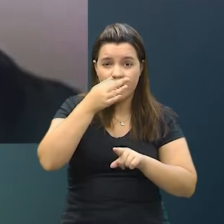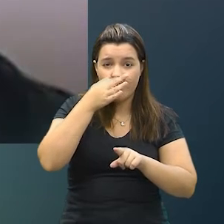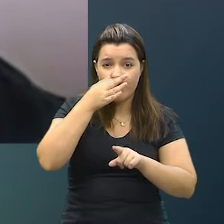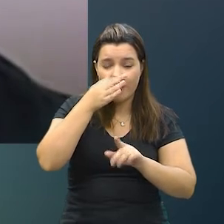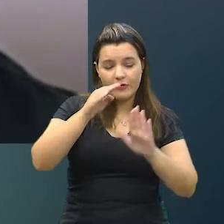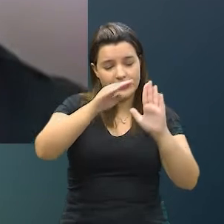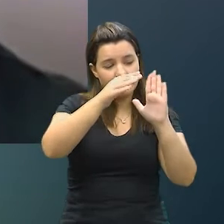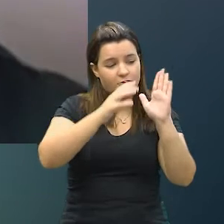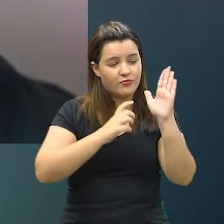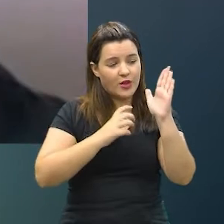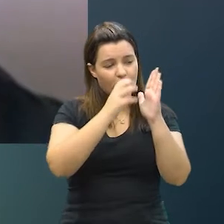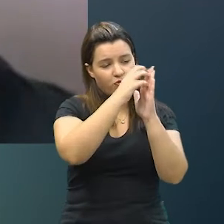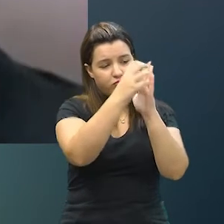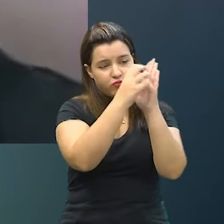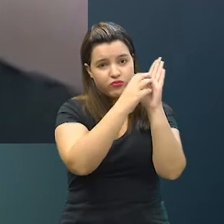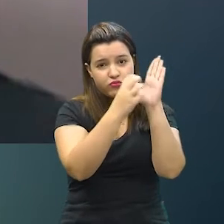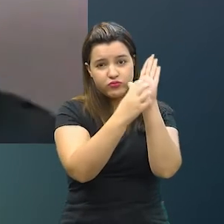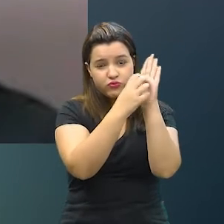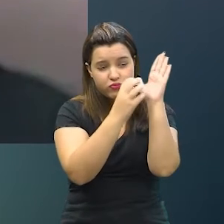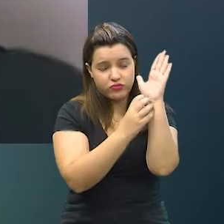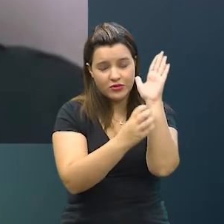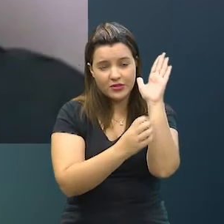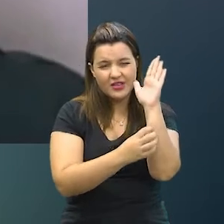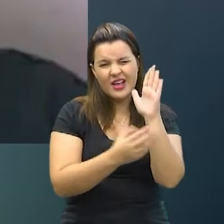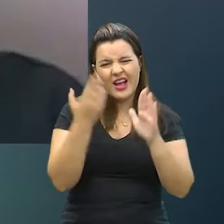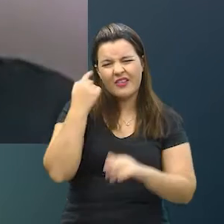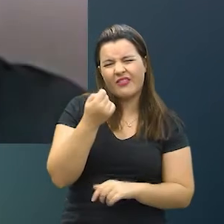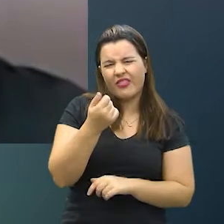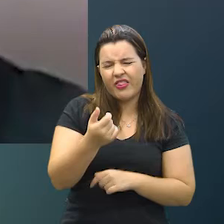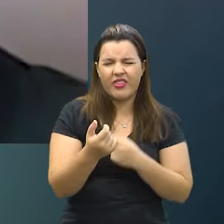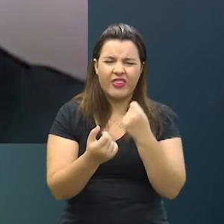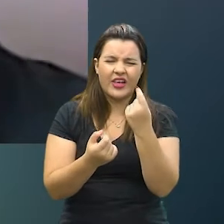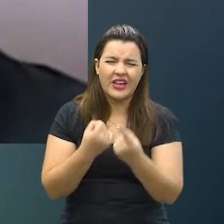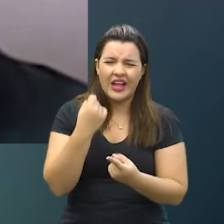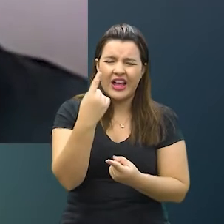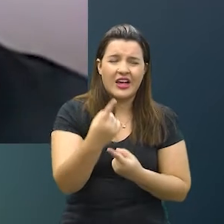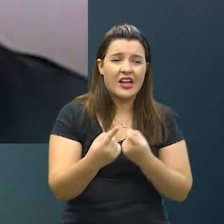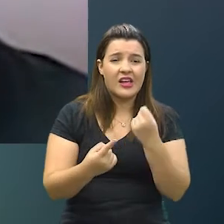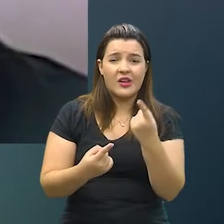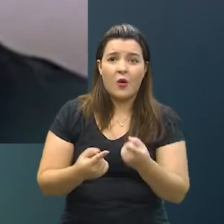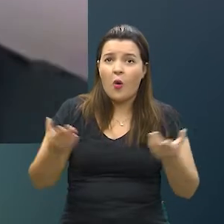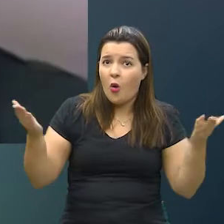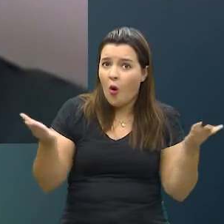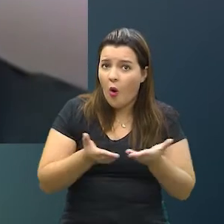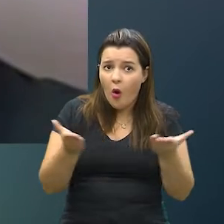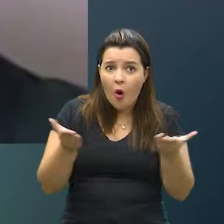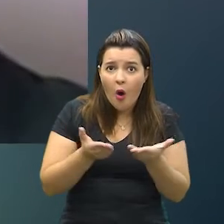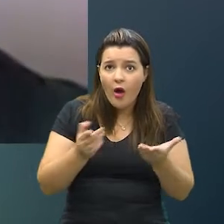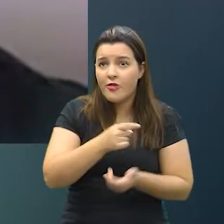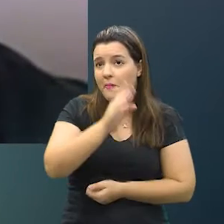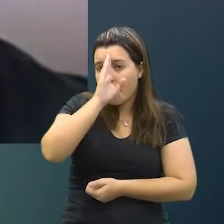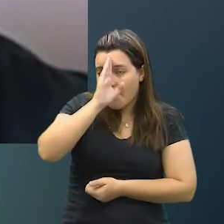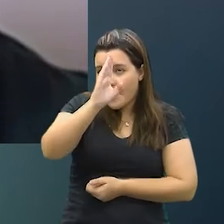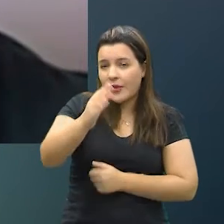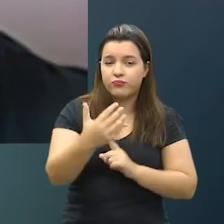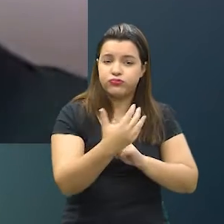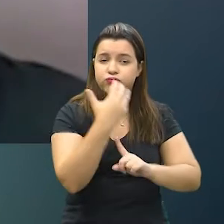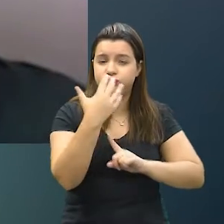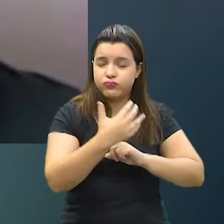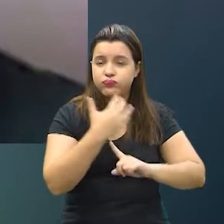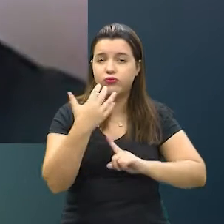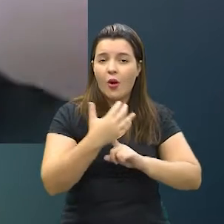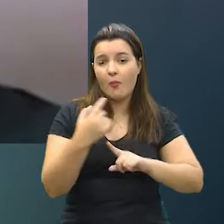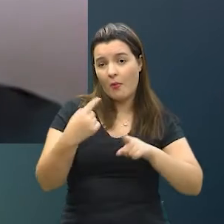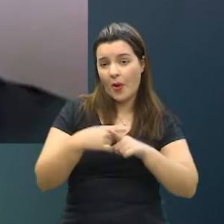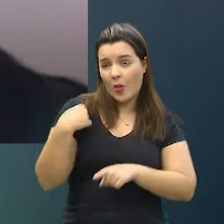não tinha muito, era um ou outro, às vezes ficava meses sem executar esse tipo de trabalho, hoje é o nosso carro-chefe. Então